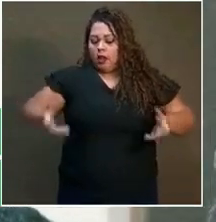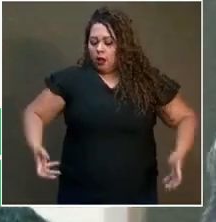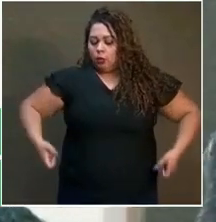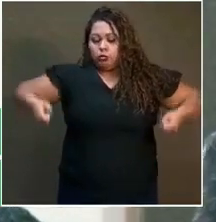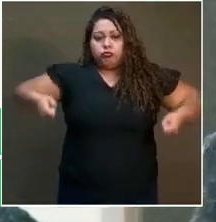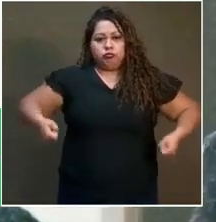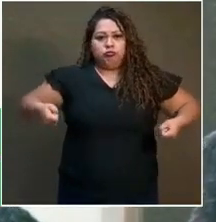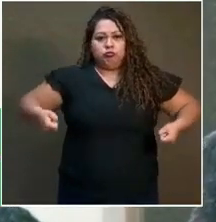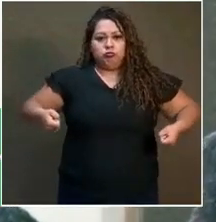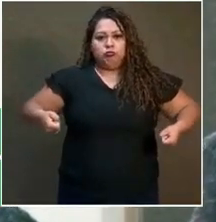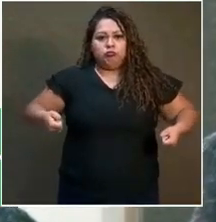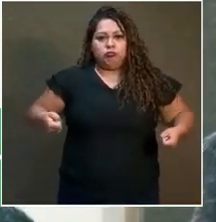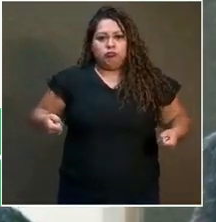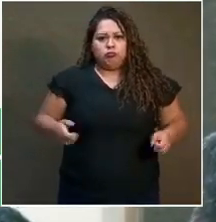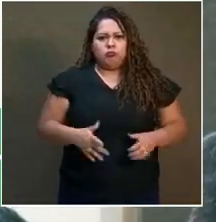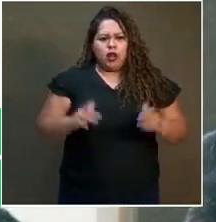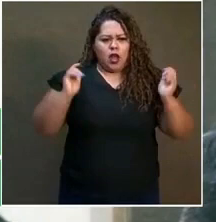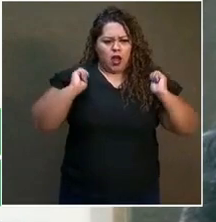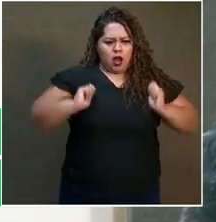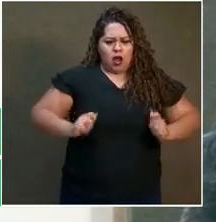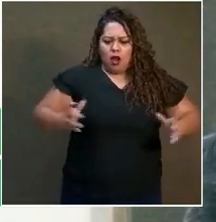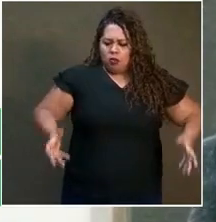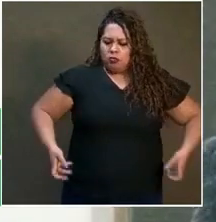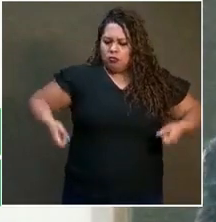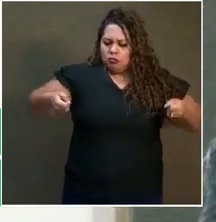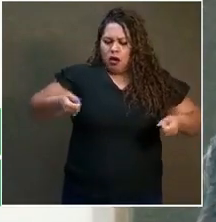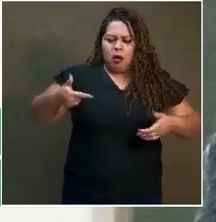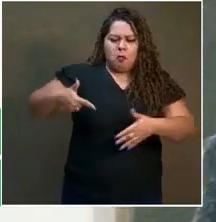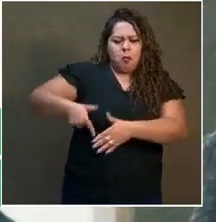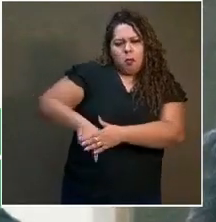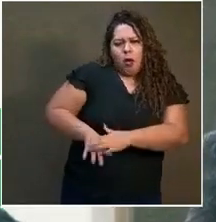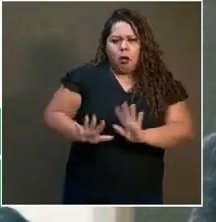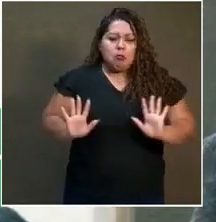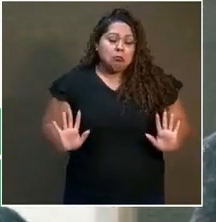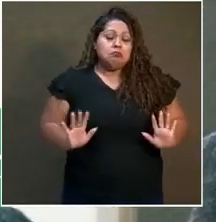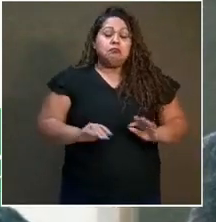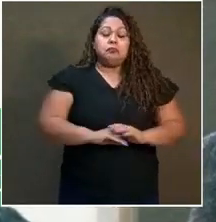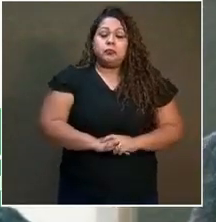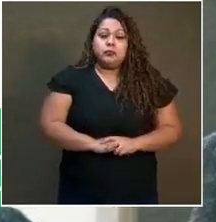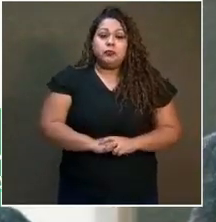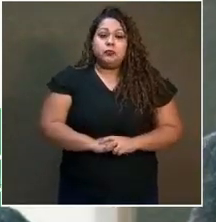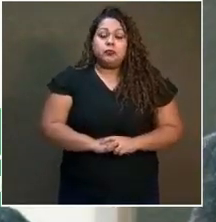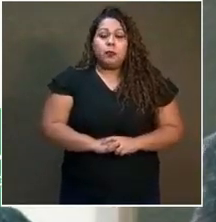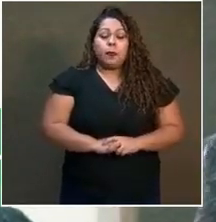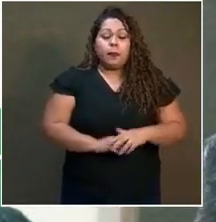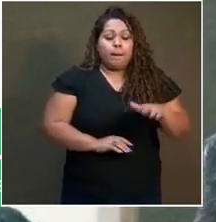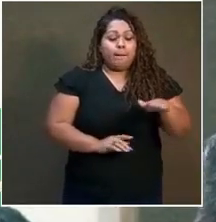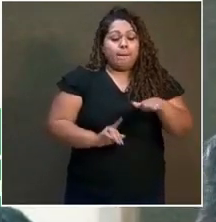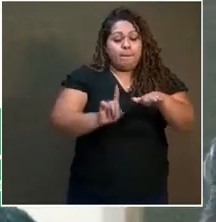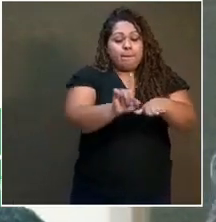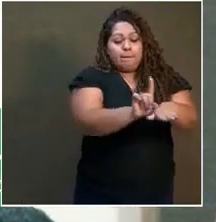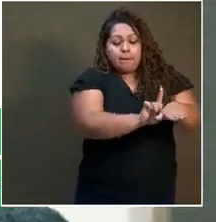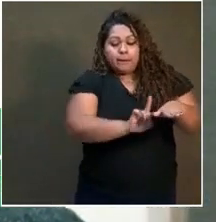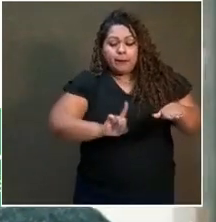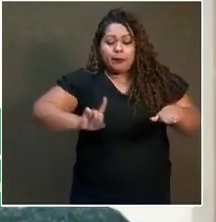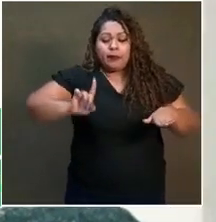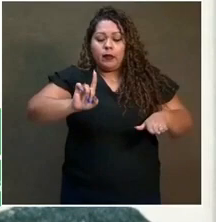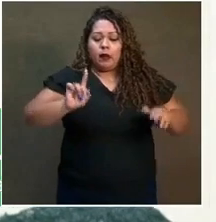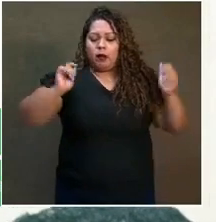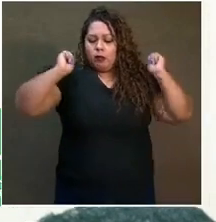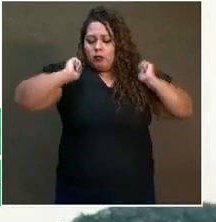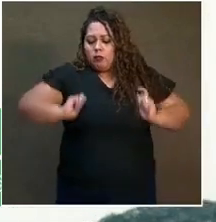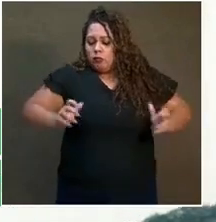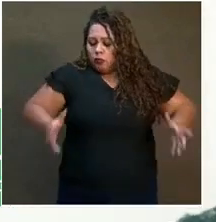sacolas. Falam muito da mochila, ele estava armado e etc e tal. Ele desceu com uma mochila, duas sacolas. Ele